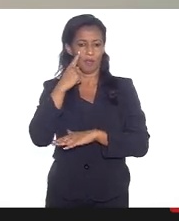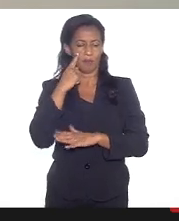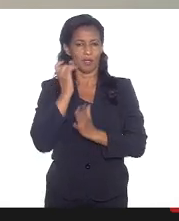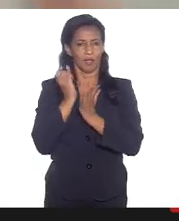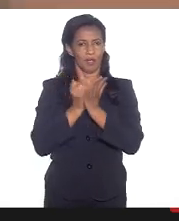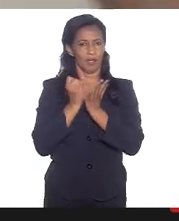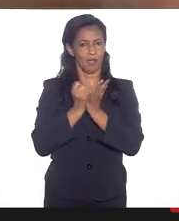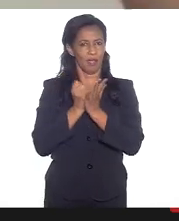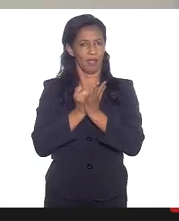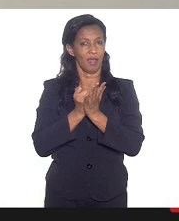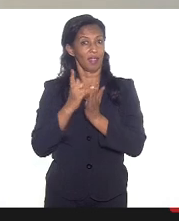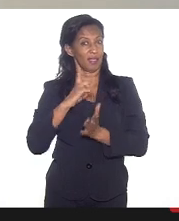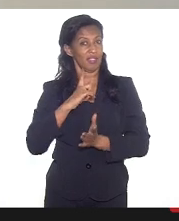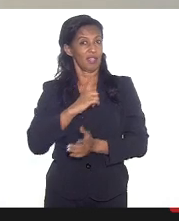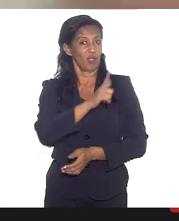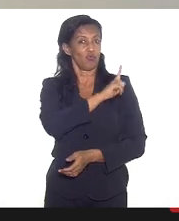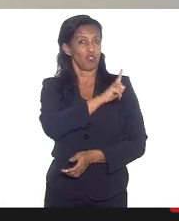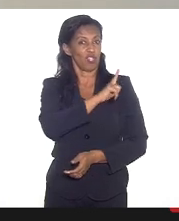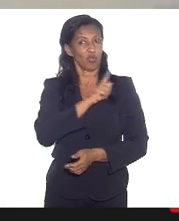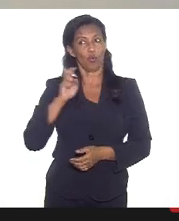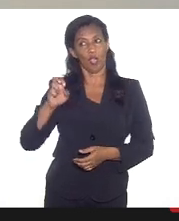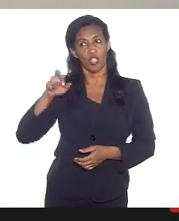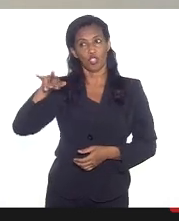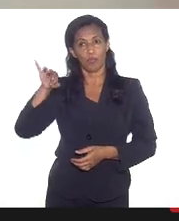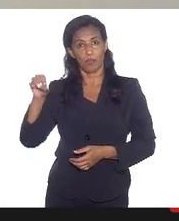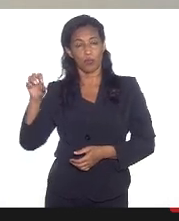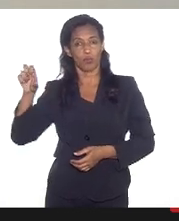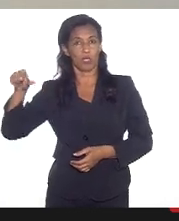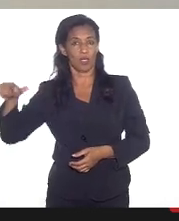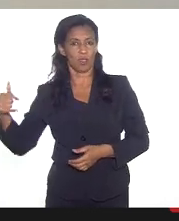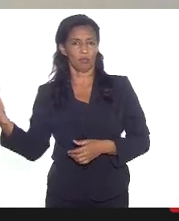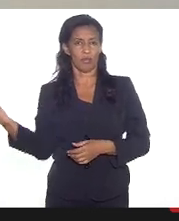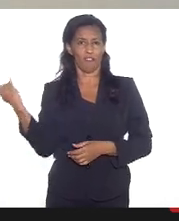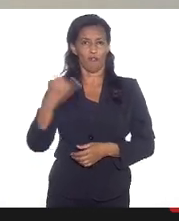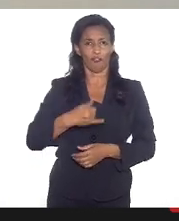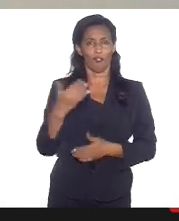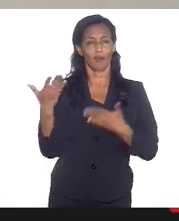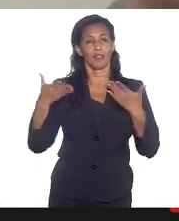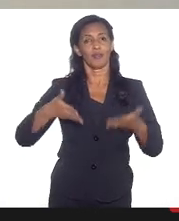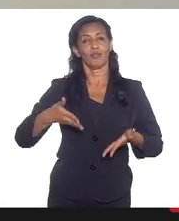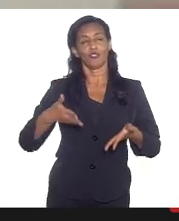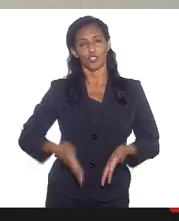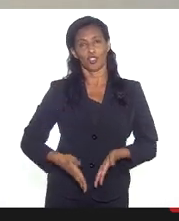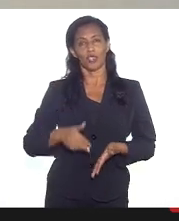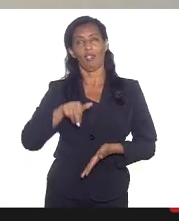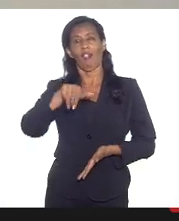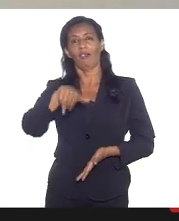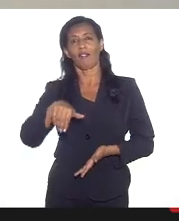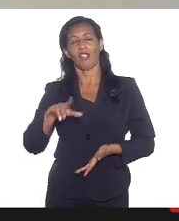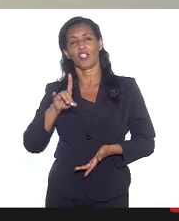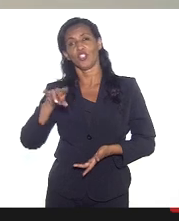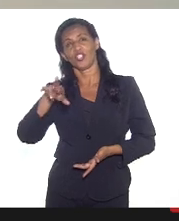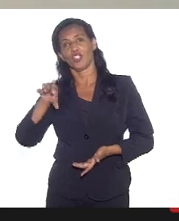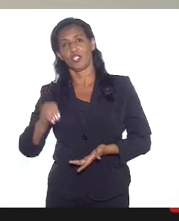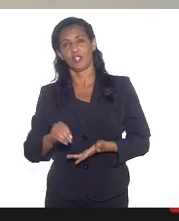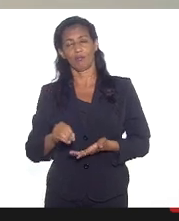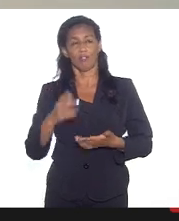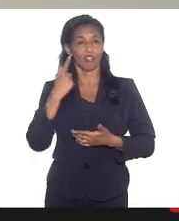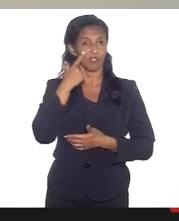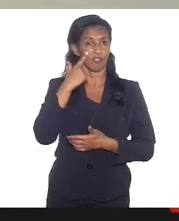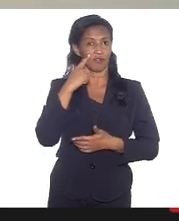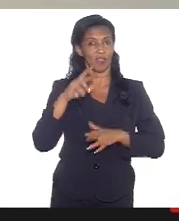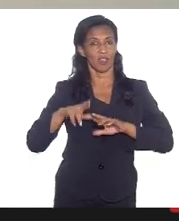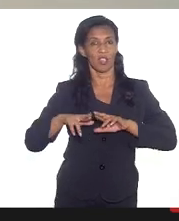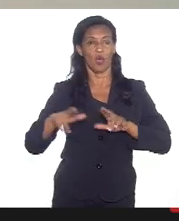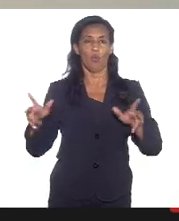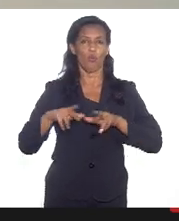eletrônica, né? Existe um gestor que é o Espírito Santo, mas a informação chega a quem de direito. A gente visualiza que ela não é, vamos